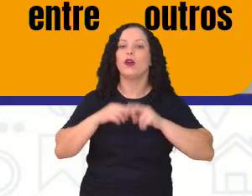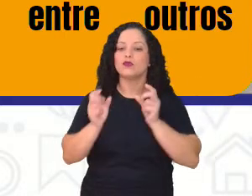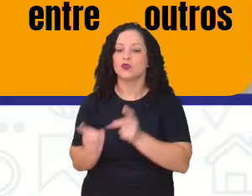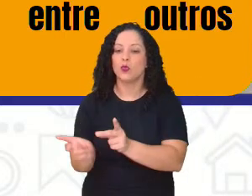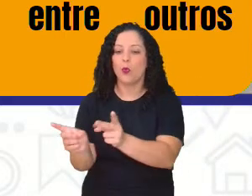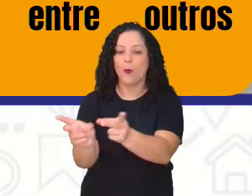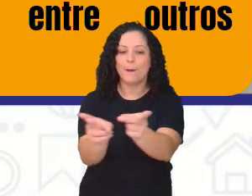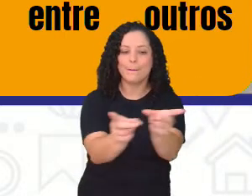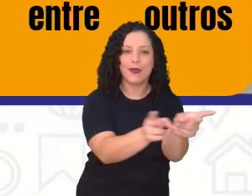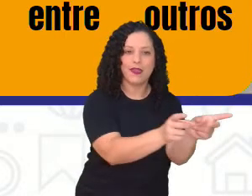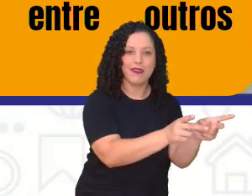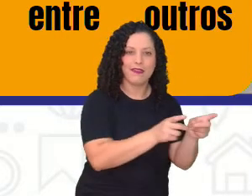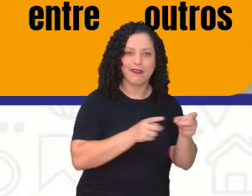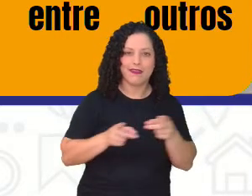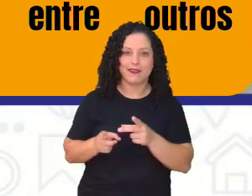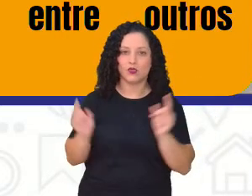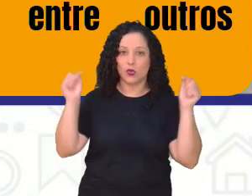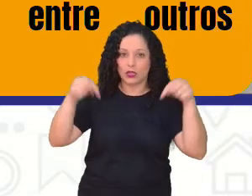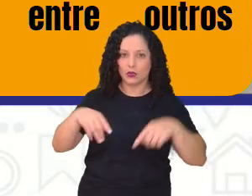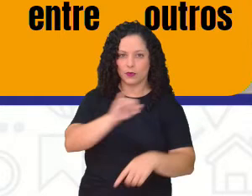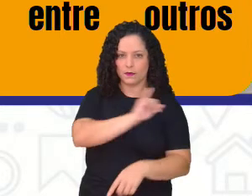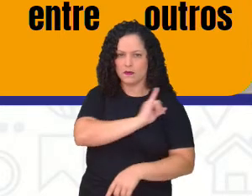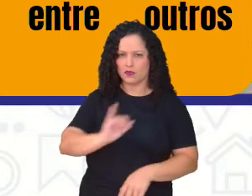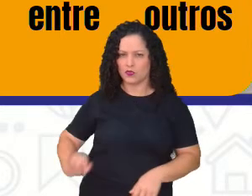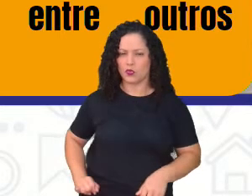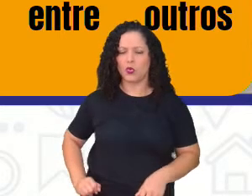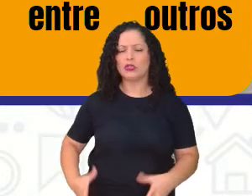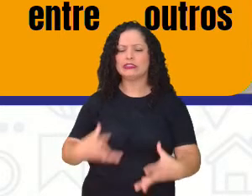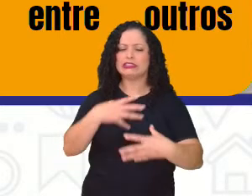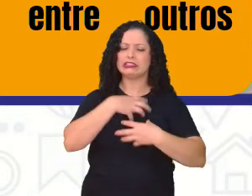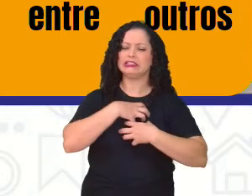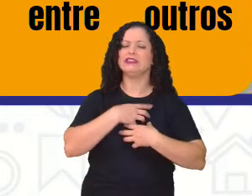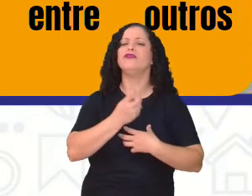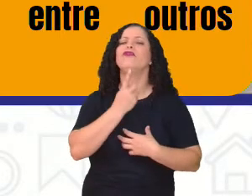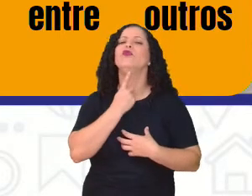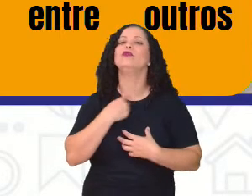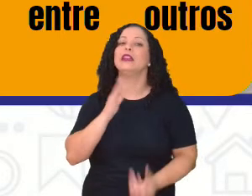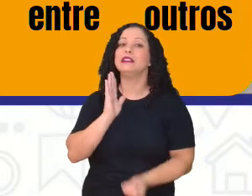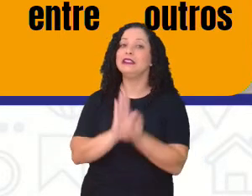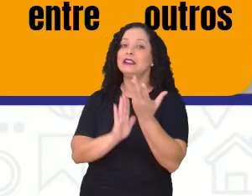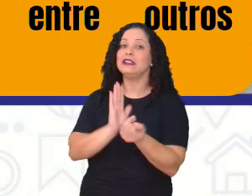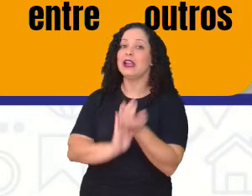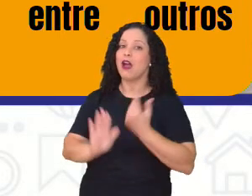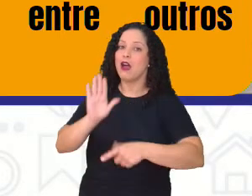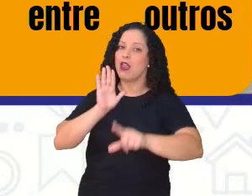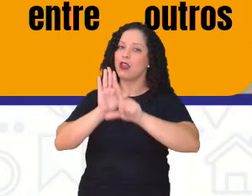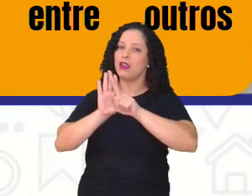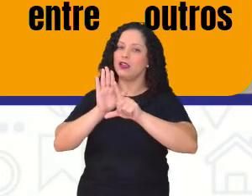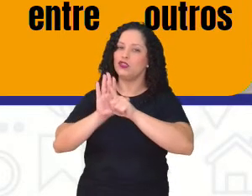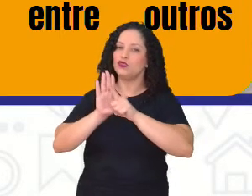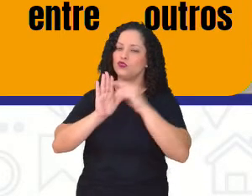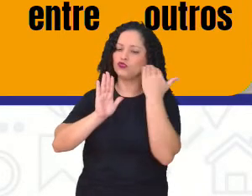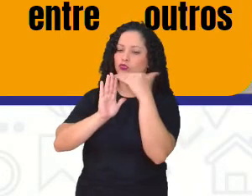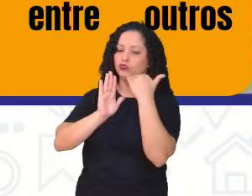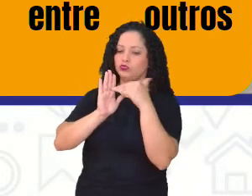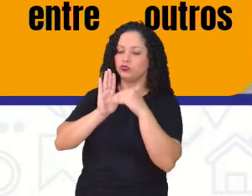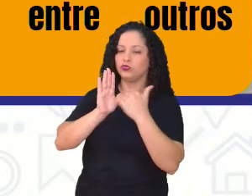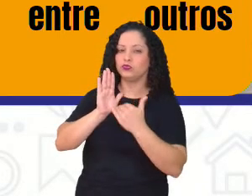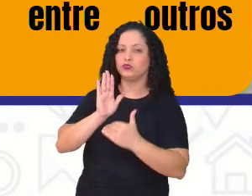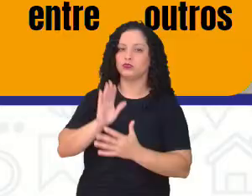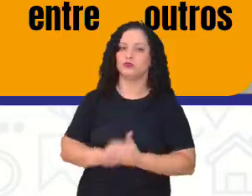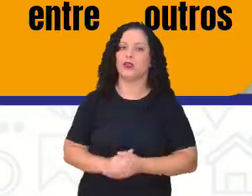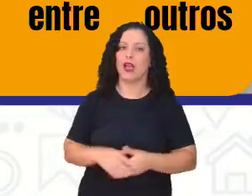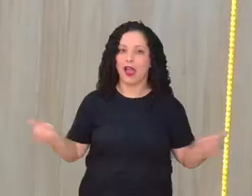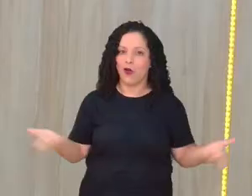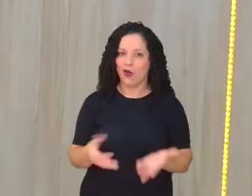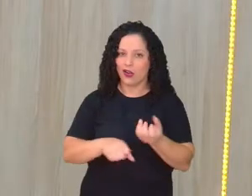comércio, ele sentiu a necessidade de redigir um código de leis. Vejam, um detalhe, uma dica